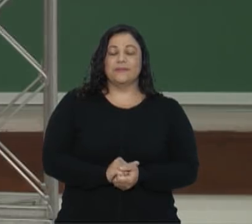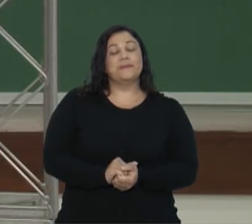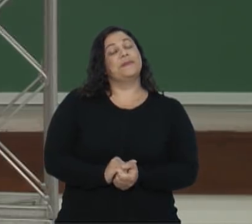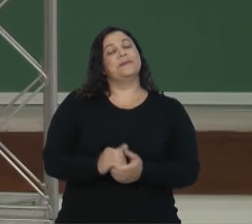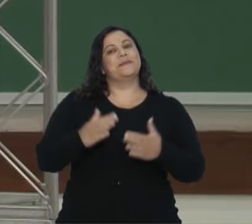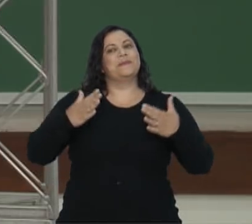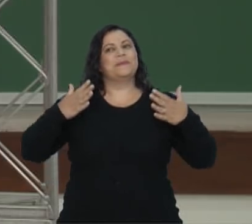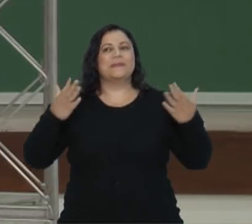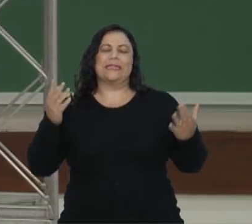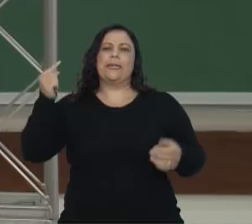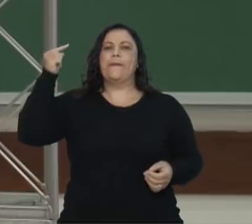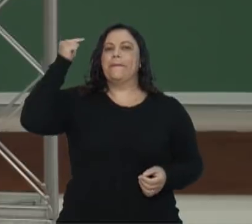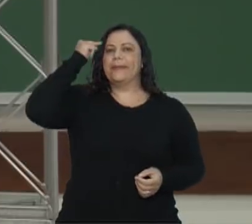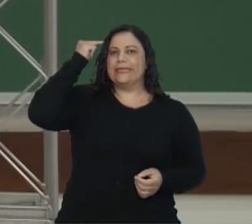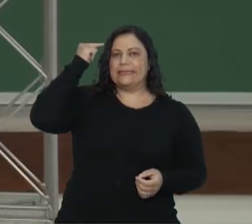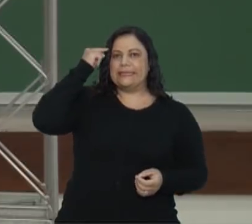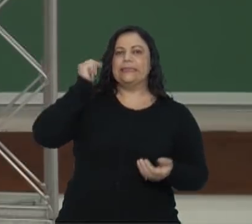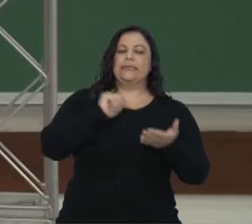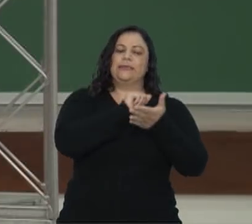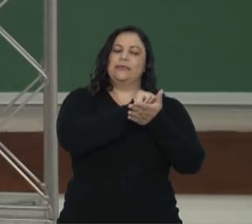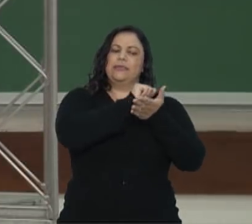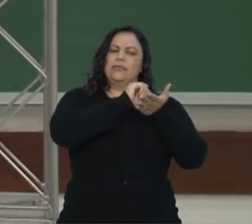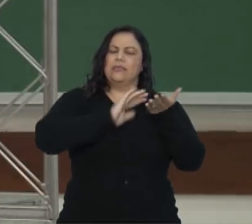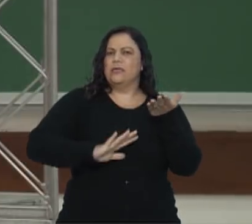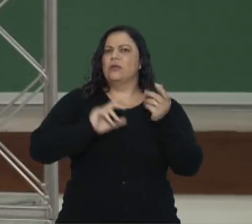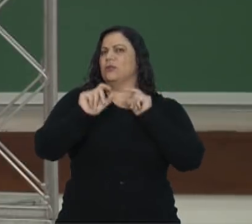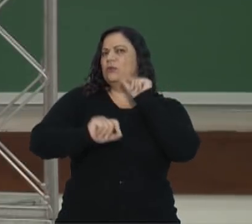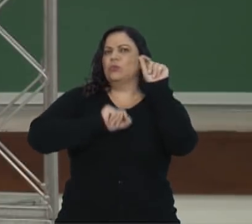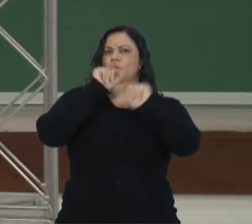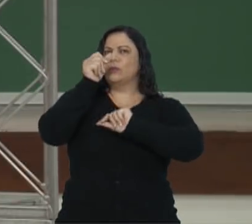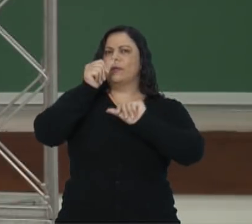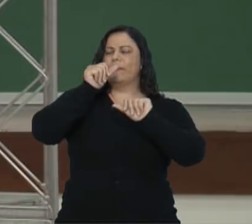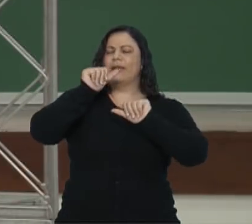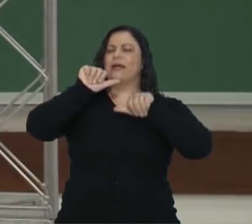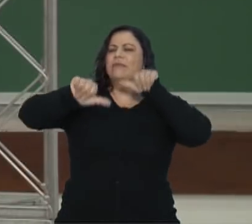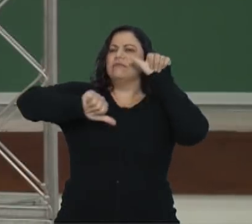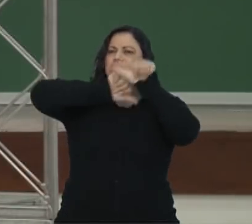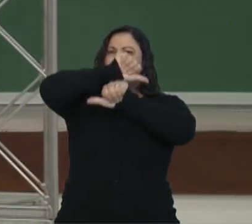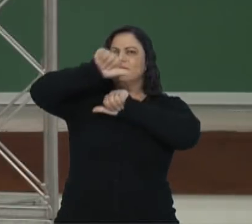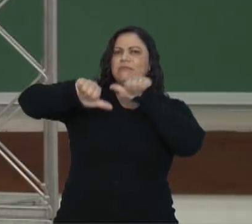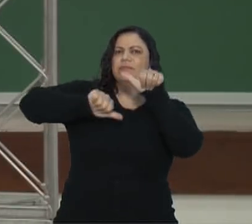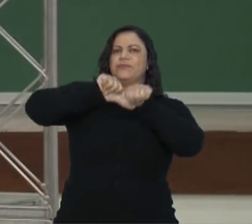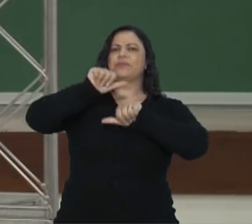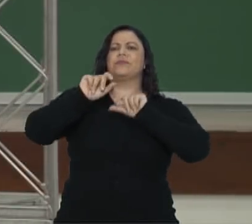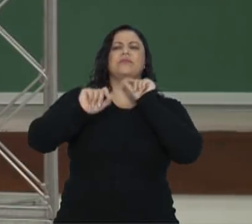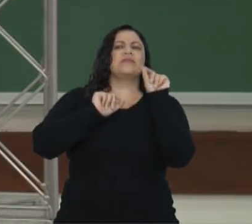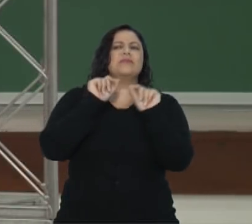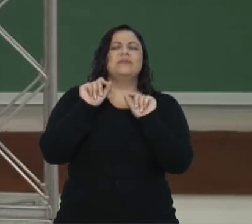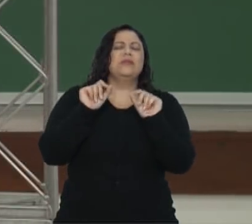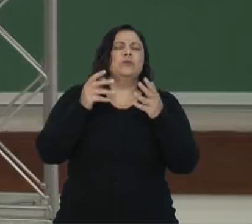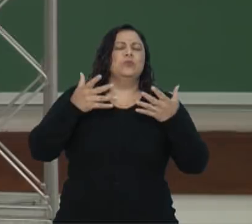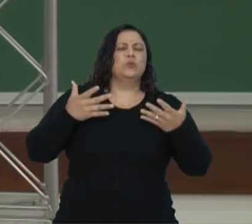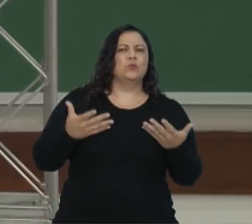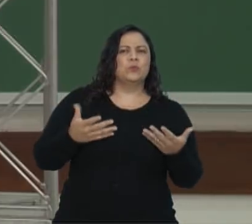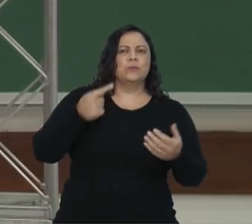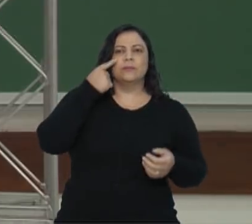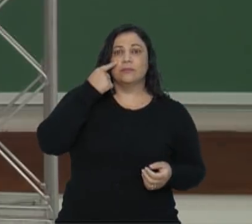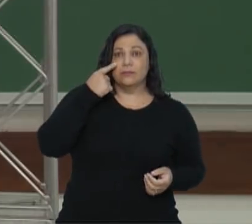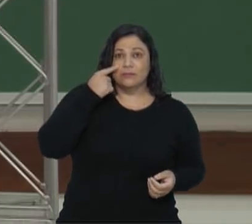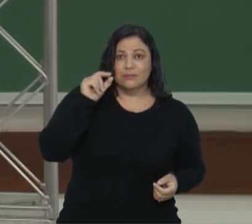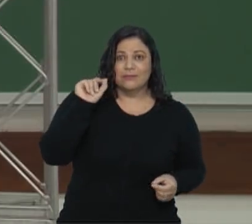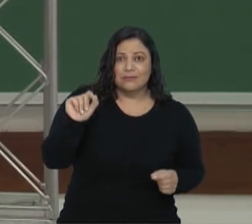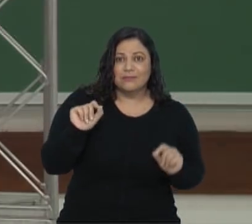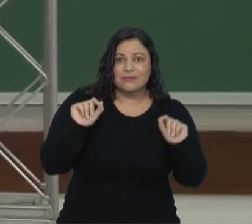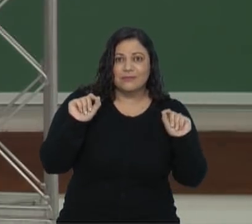Bom, pensaram na atividade, o que é uma transformação química, o que modifica nela? Então, vamos dar uma olhada?